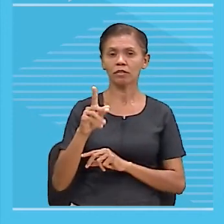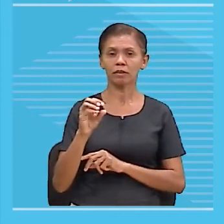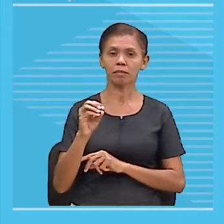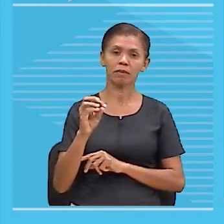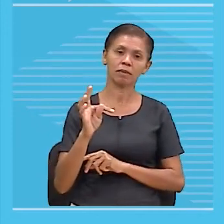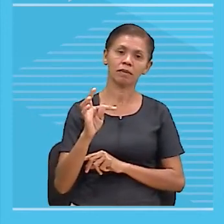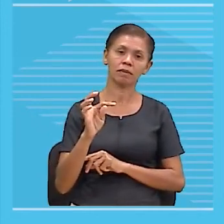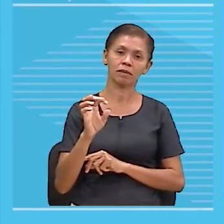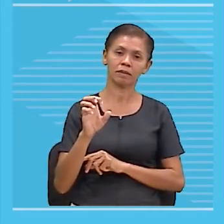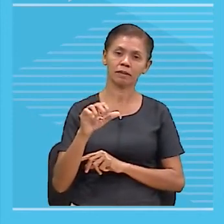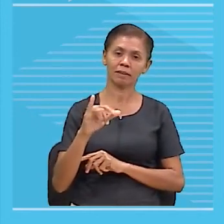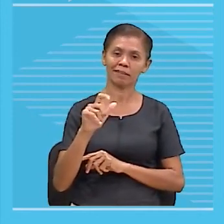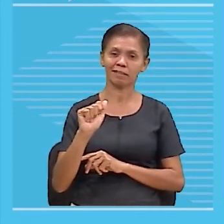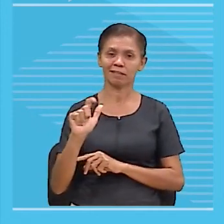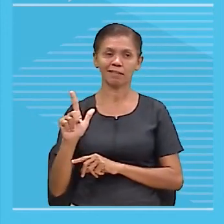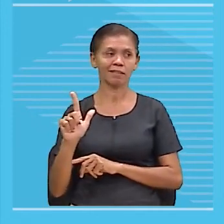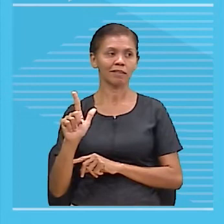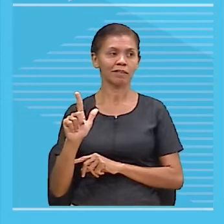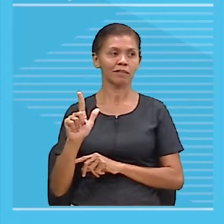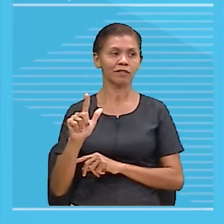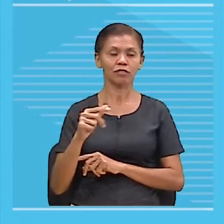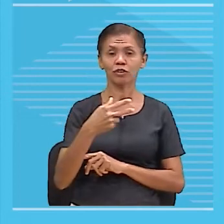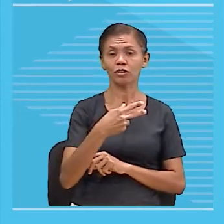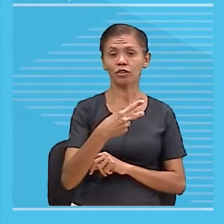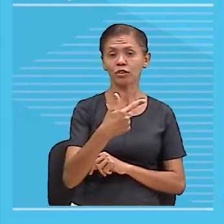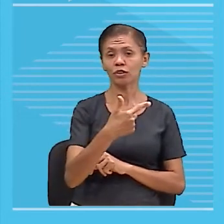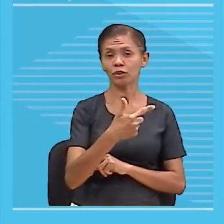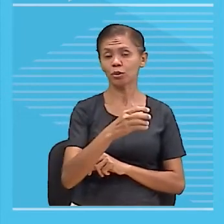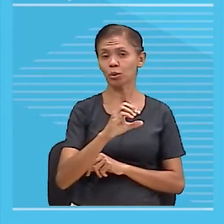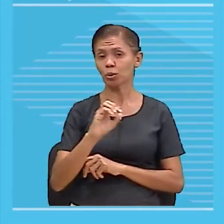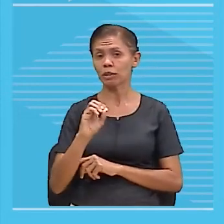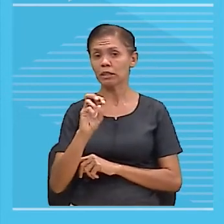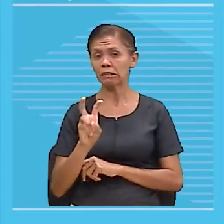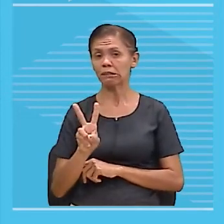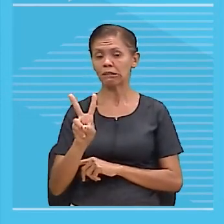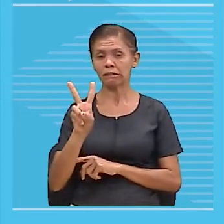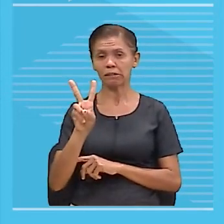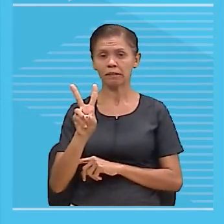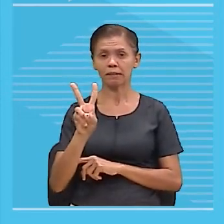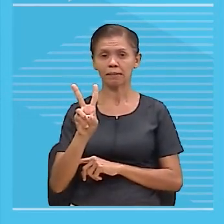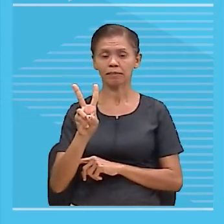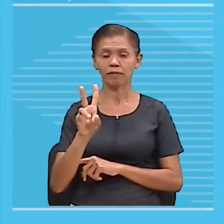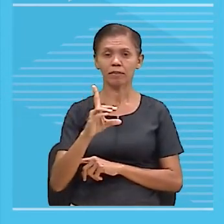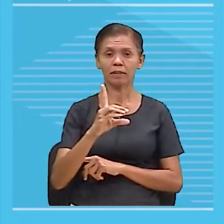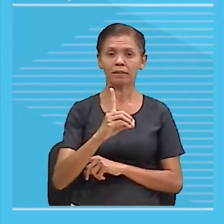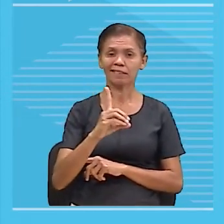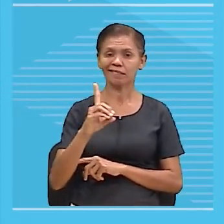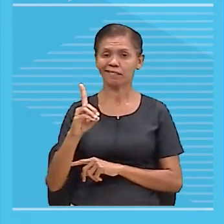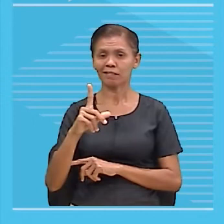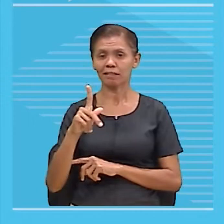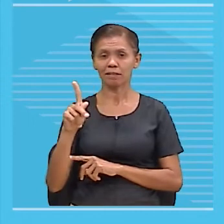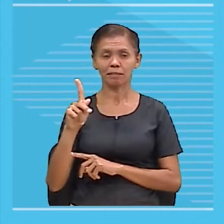de 200 volts, ou seja, uma DDP